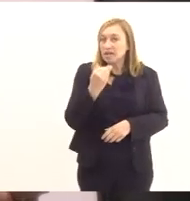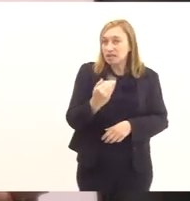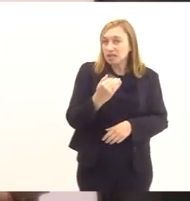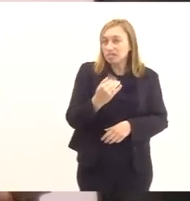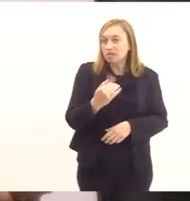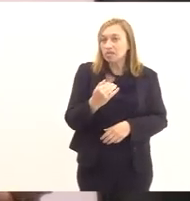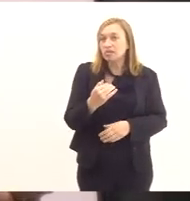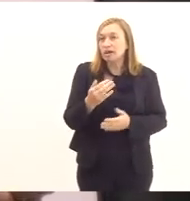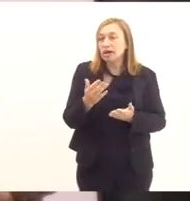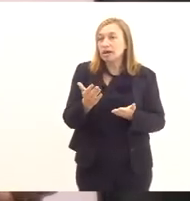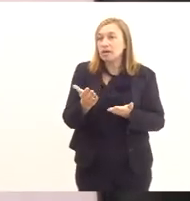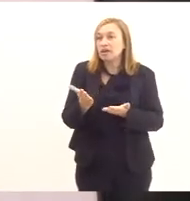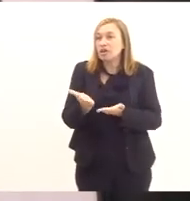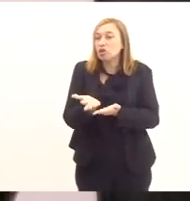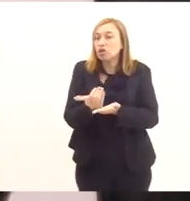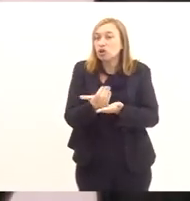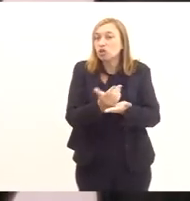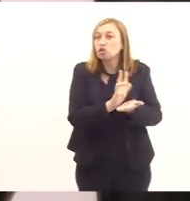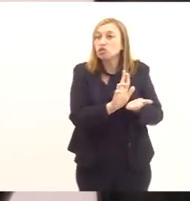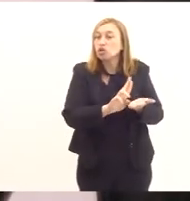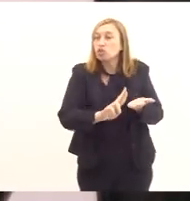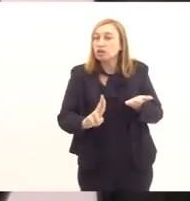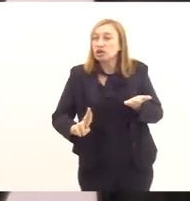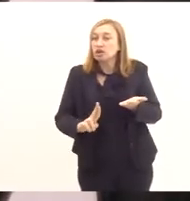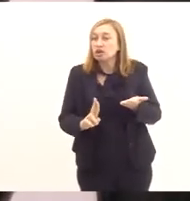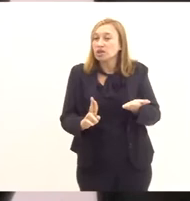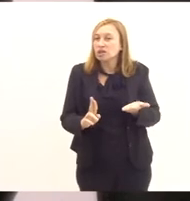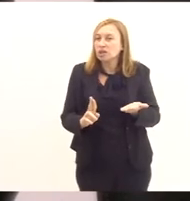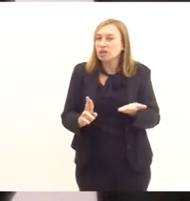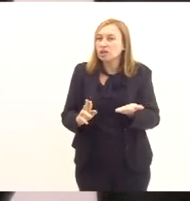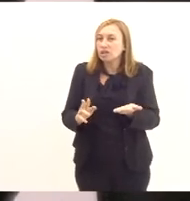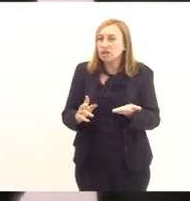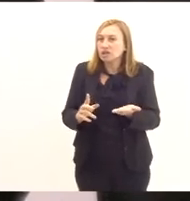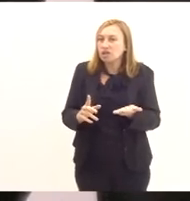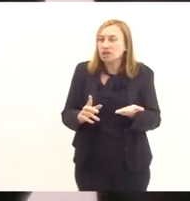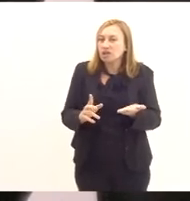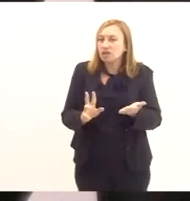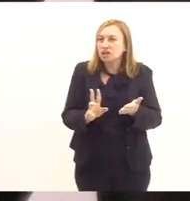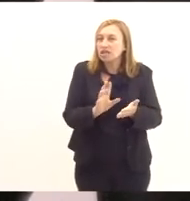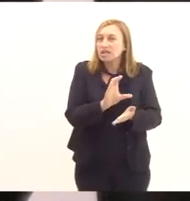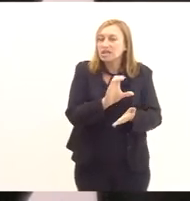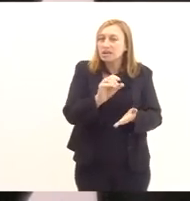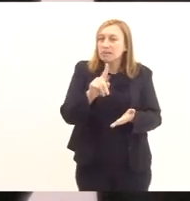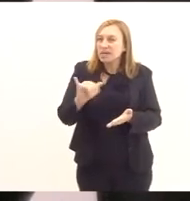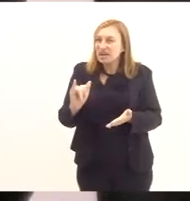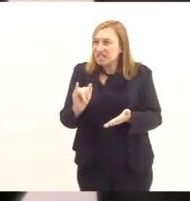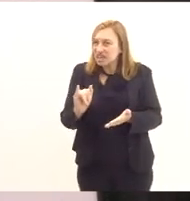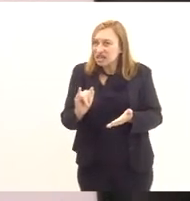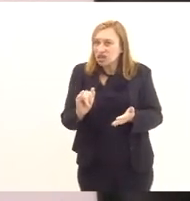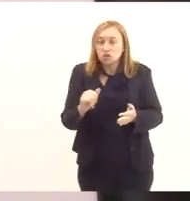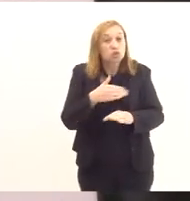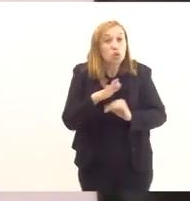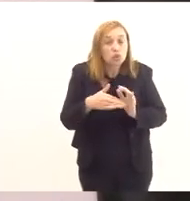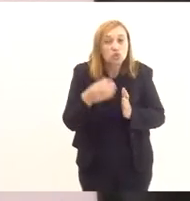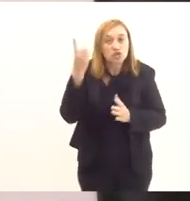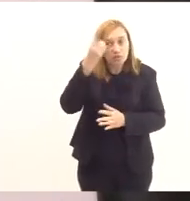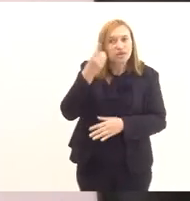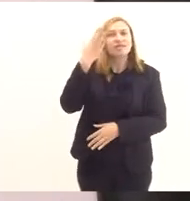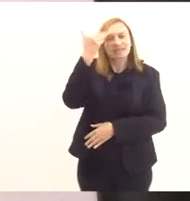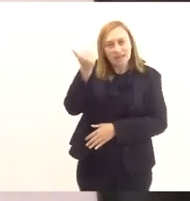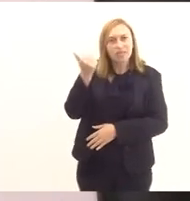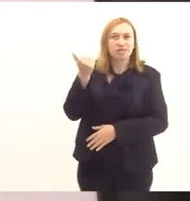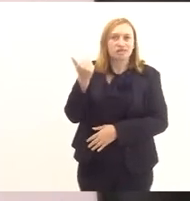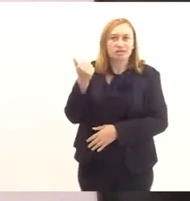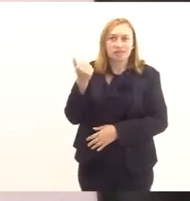assinatura agora nós vamos pegar eu tenho por hábito nosso na CPI nessa casa todos os deputados aqui